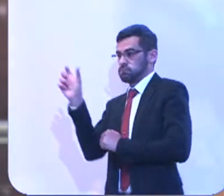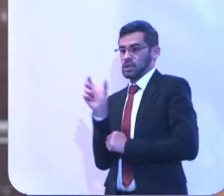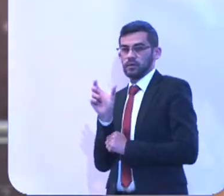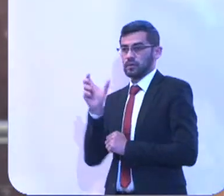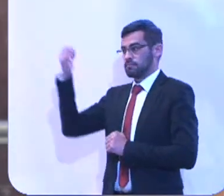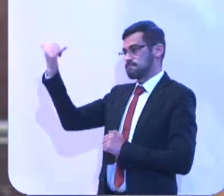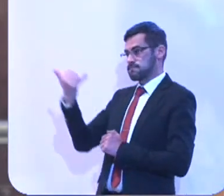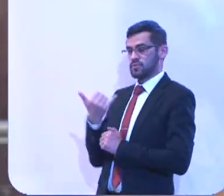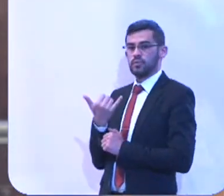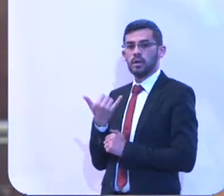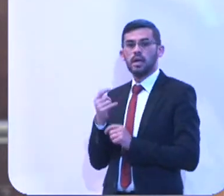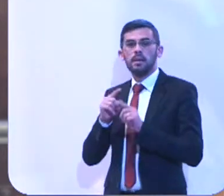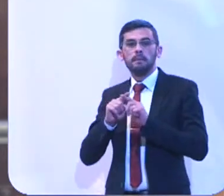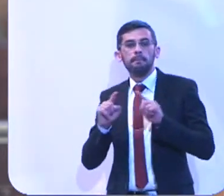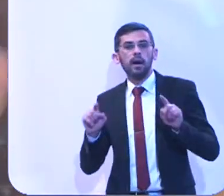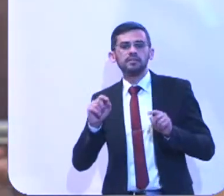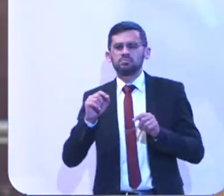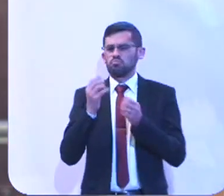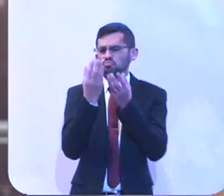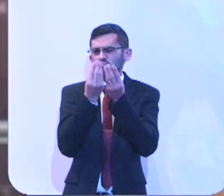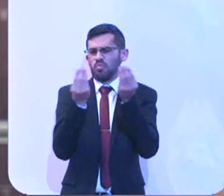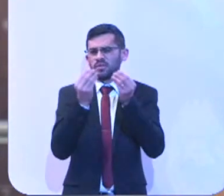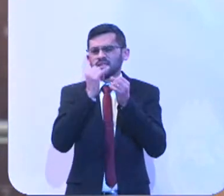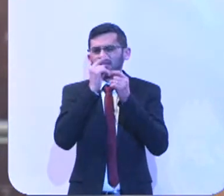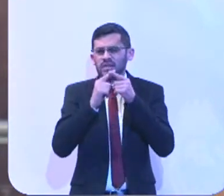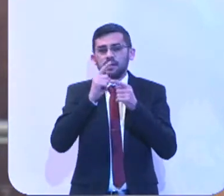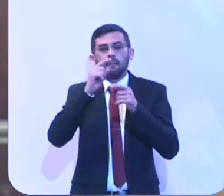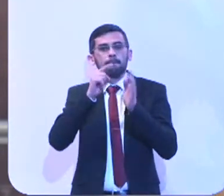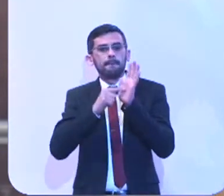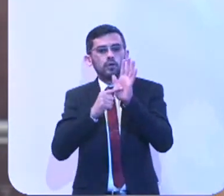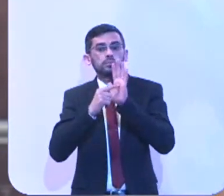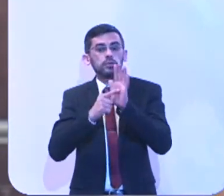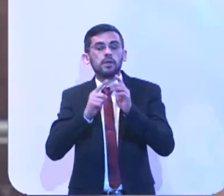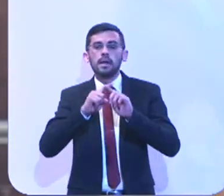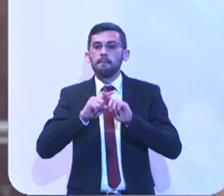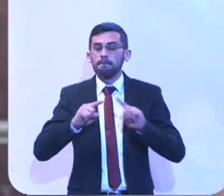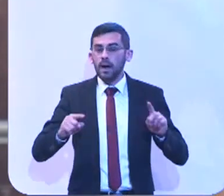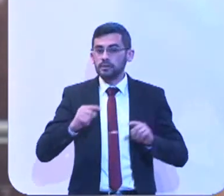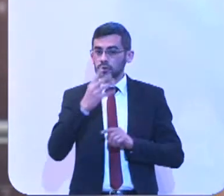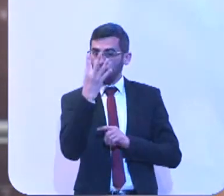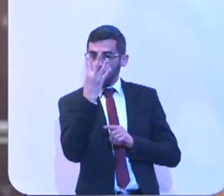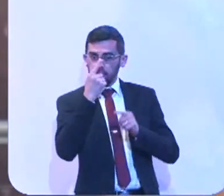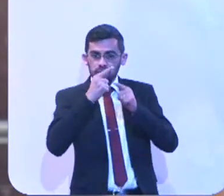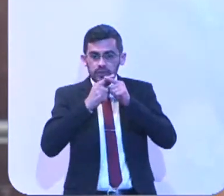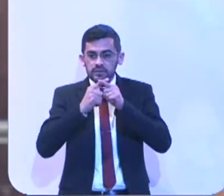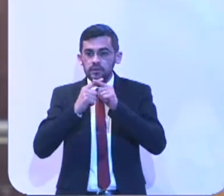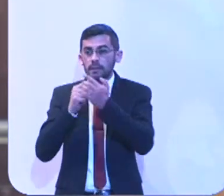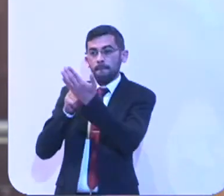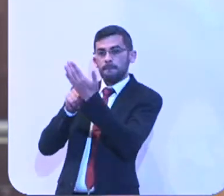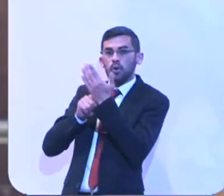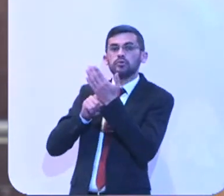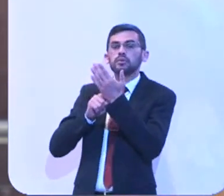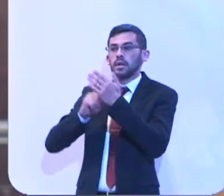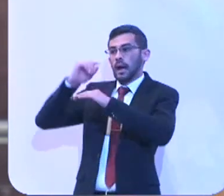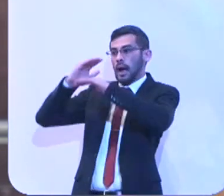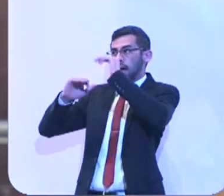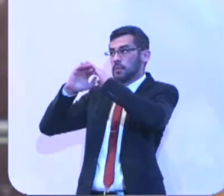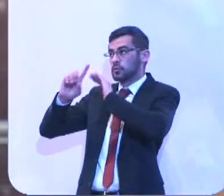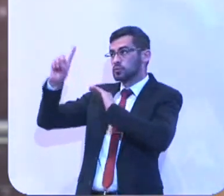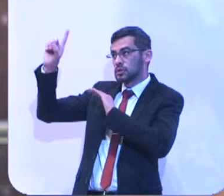mim. Essa expressão aparece dezenas de vezes, mas apenas 4 vezes ele diz: a mão do Senhor veio sobre